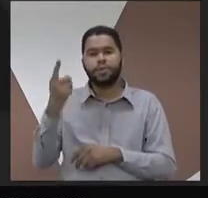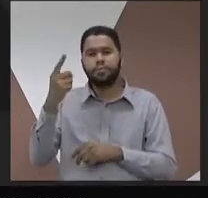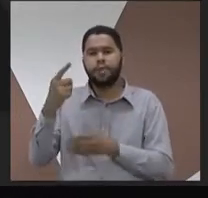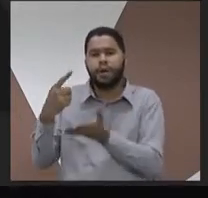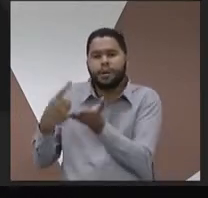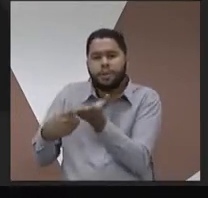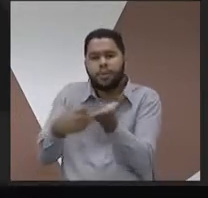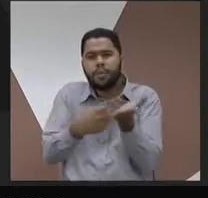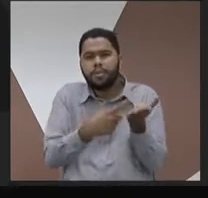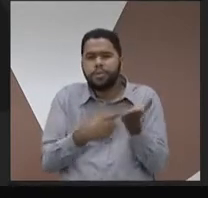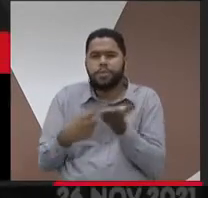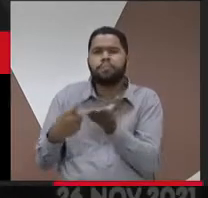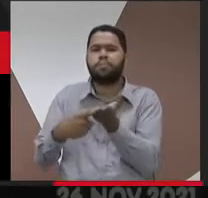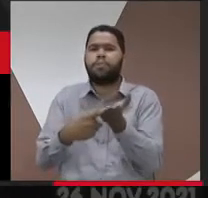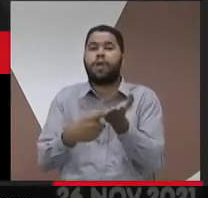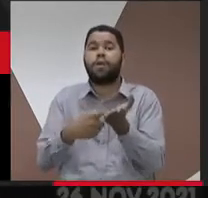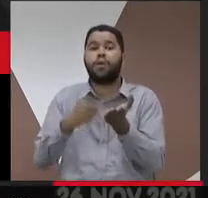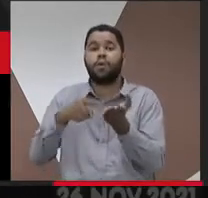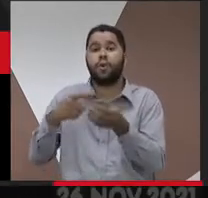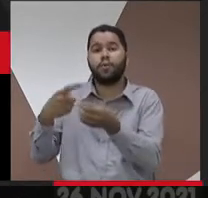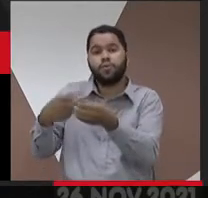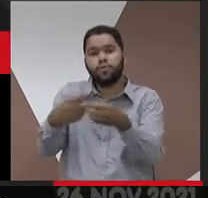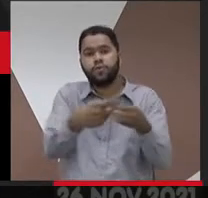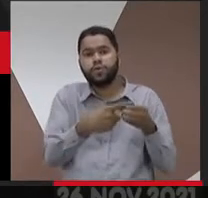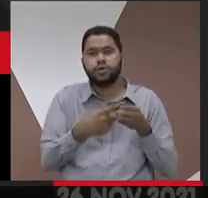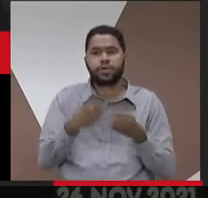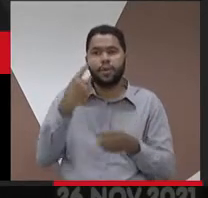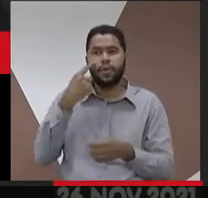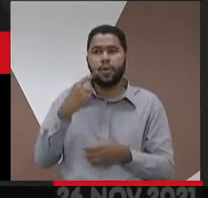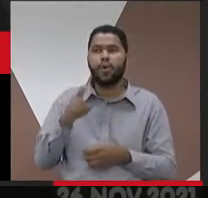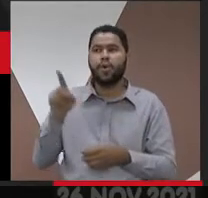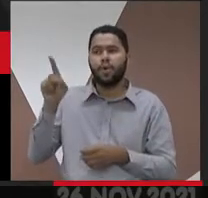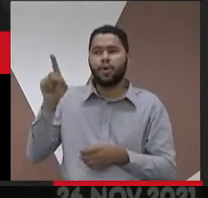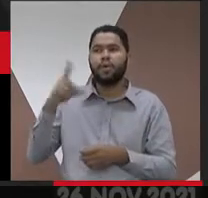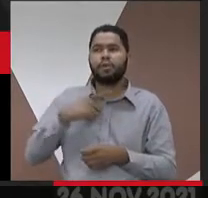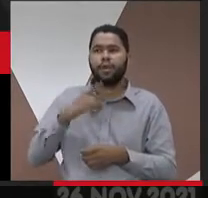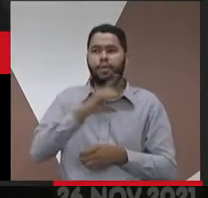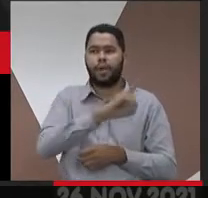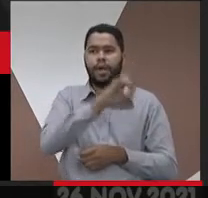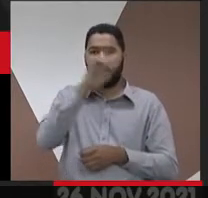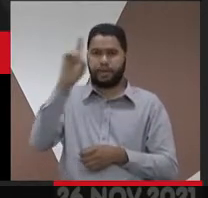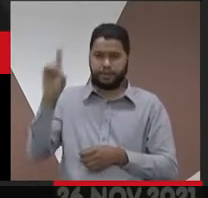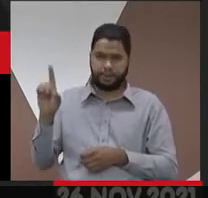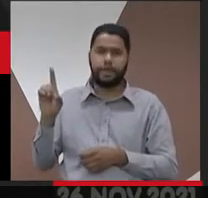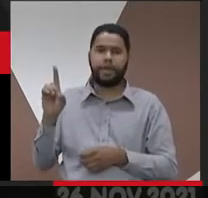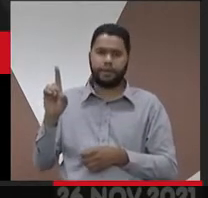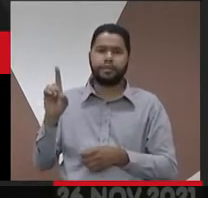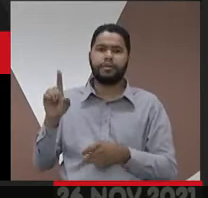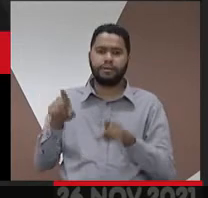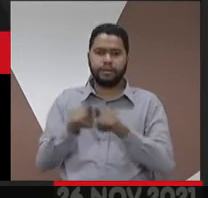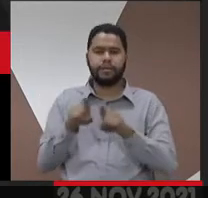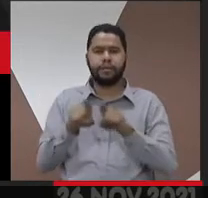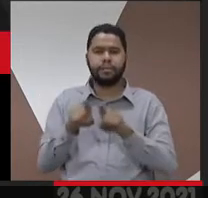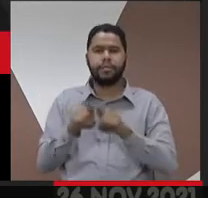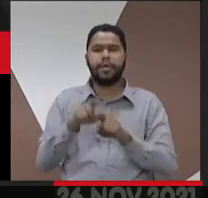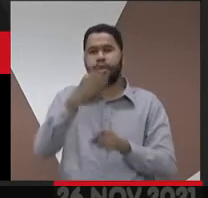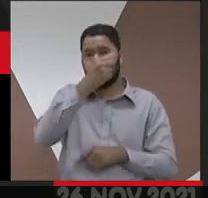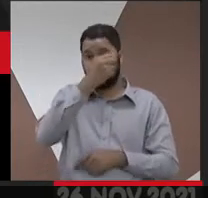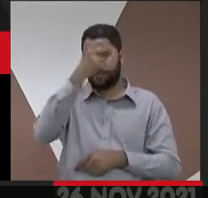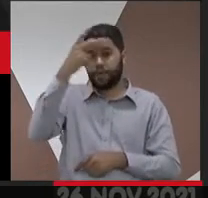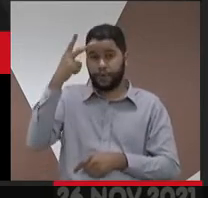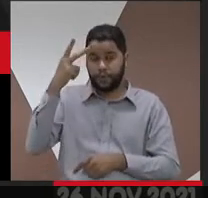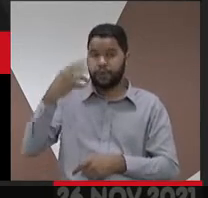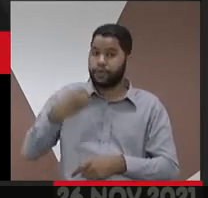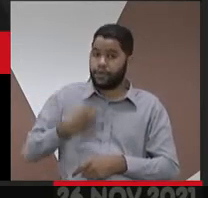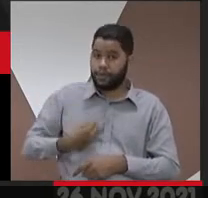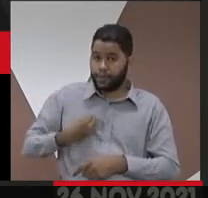com os municípios, especificamente, aqui são as, temos aqui as datas no slide 9, né, com as prefeituras